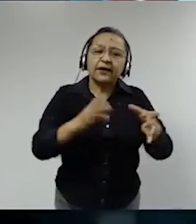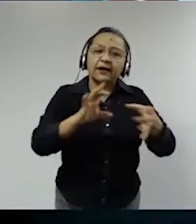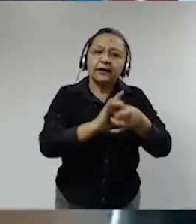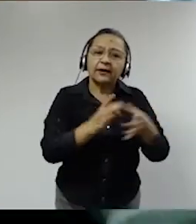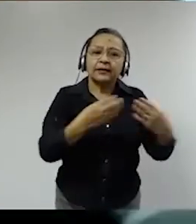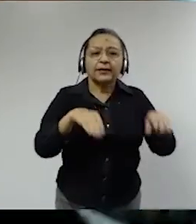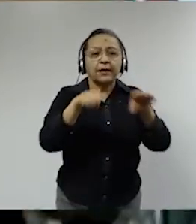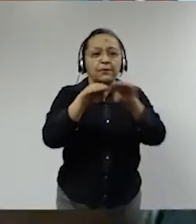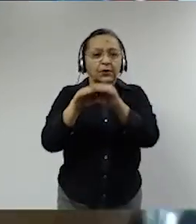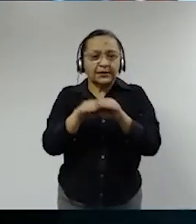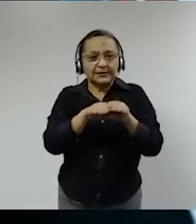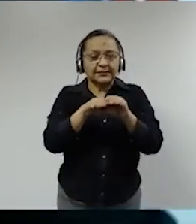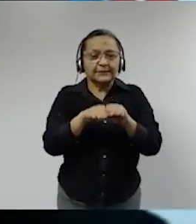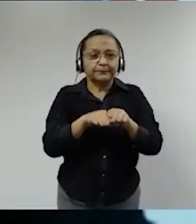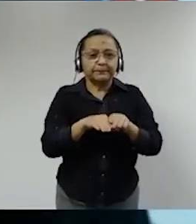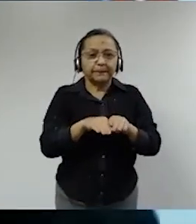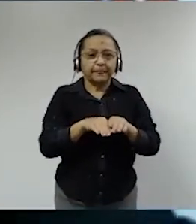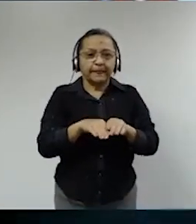é